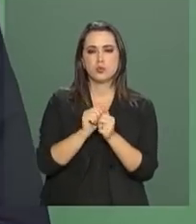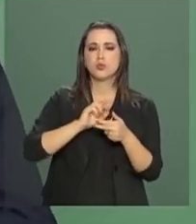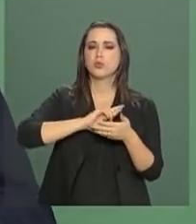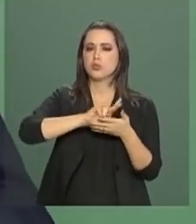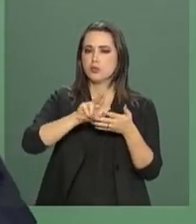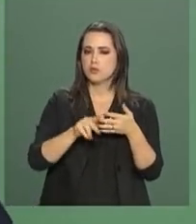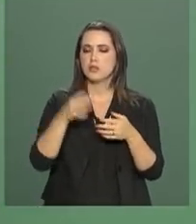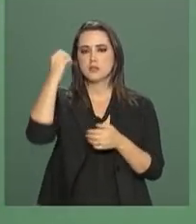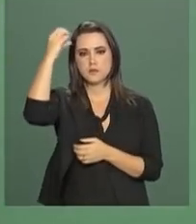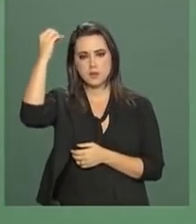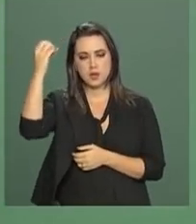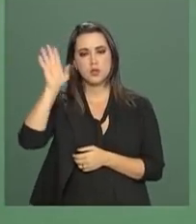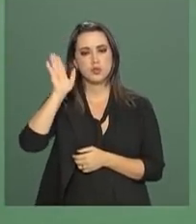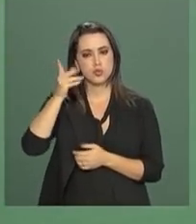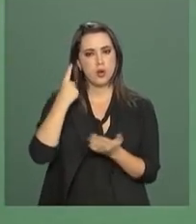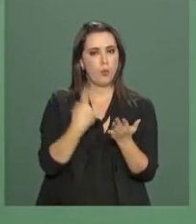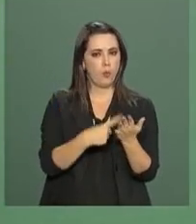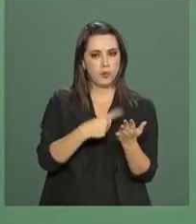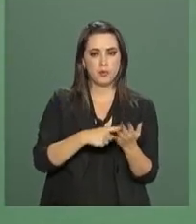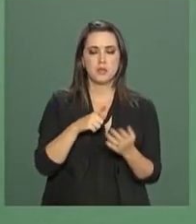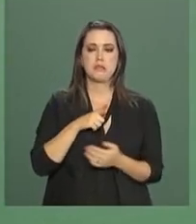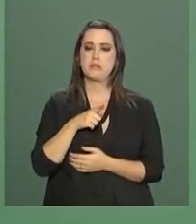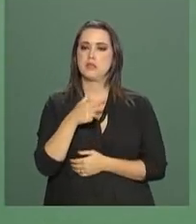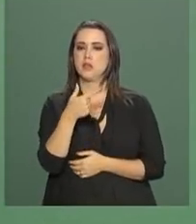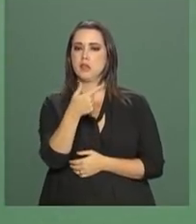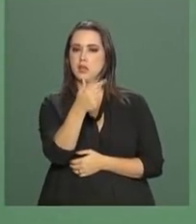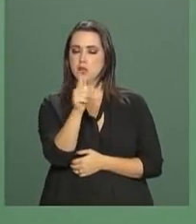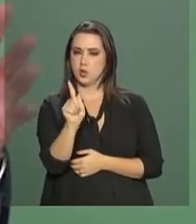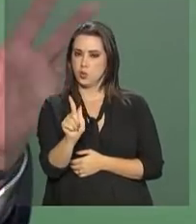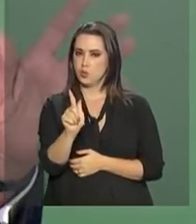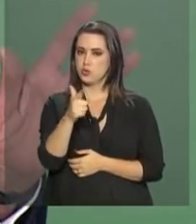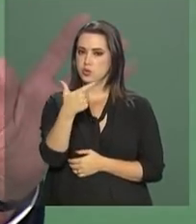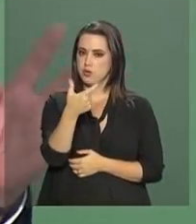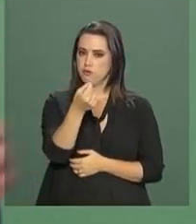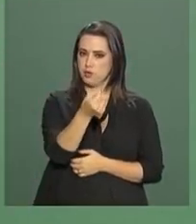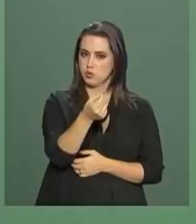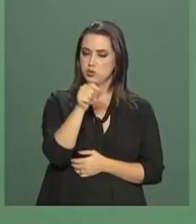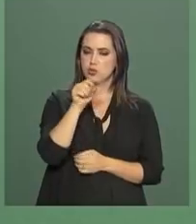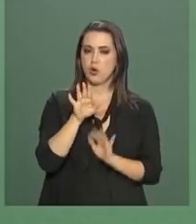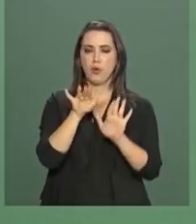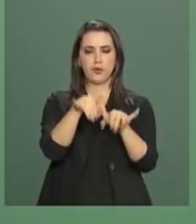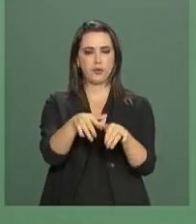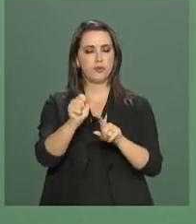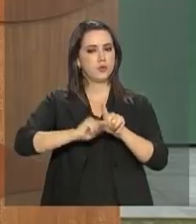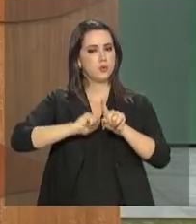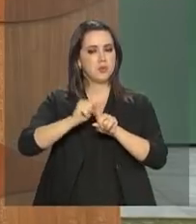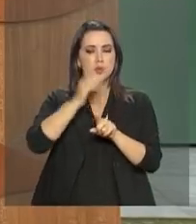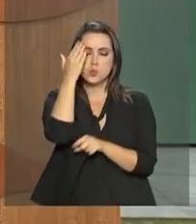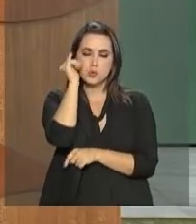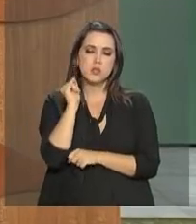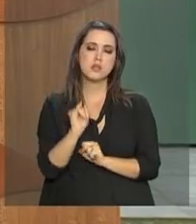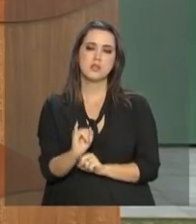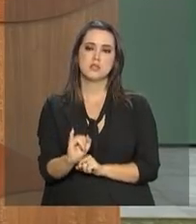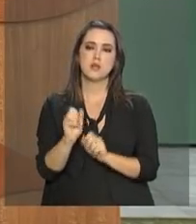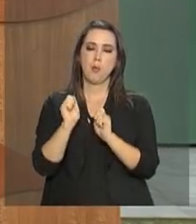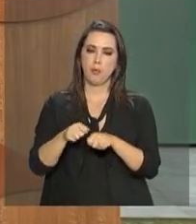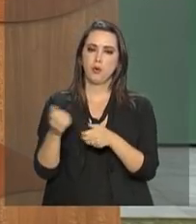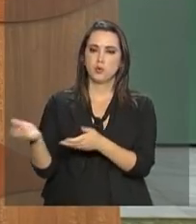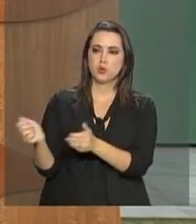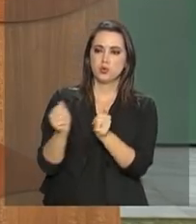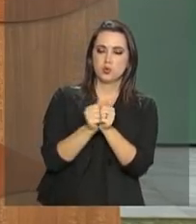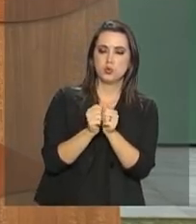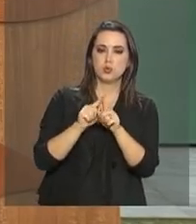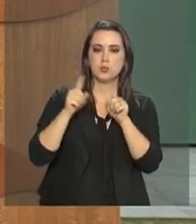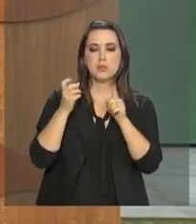mencionei até a hipótese do g20 que será agora no fim do mês não sei se o presidente poderá mais disse a ele que